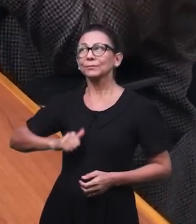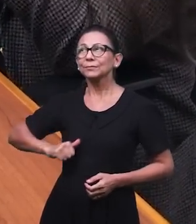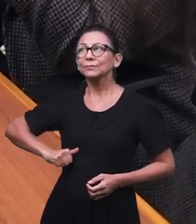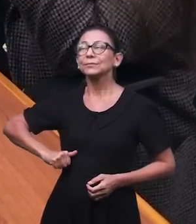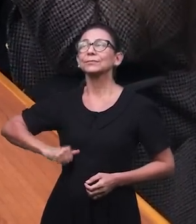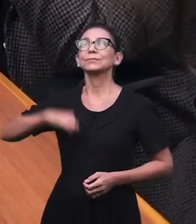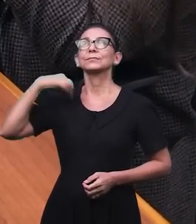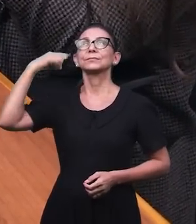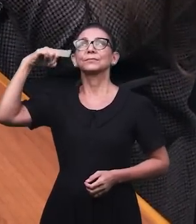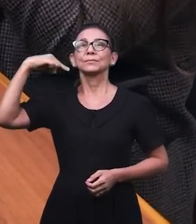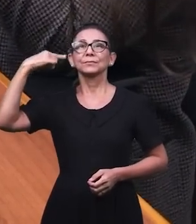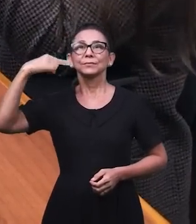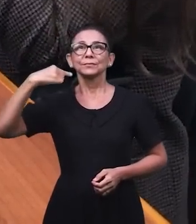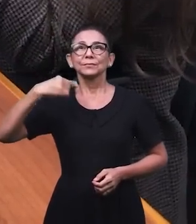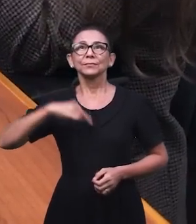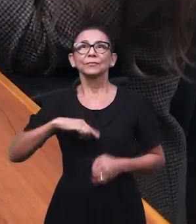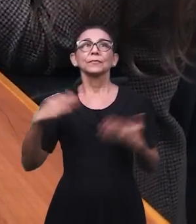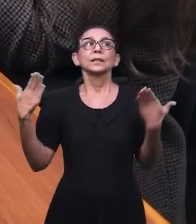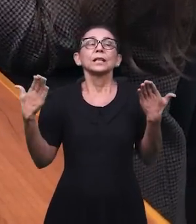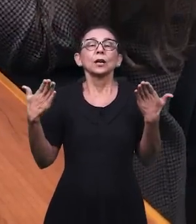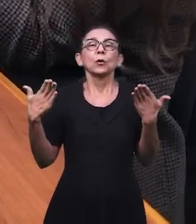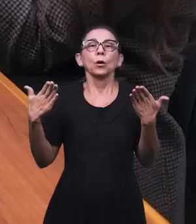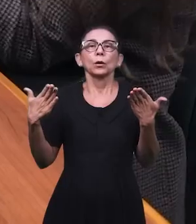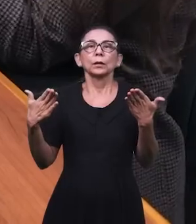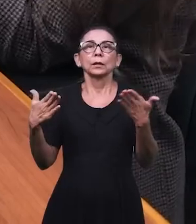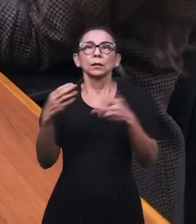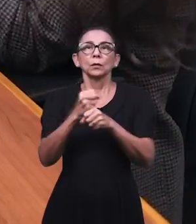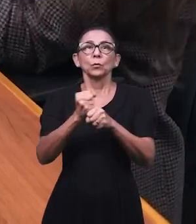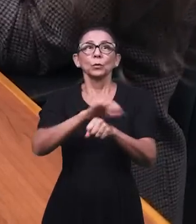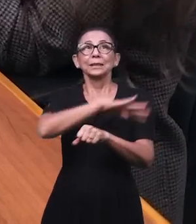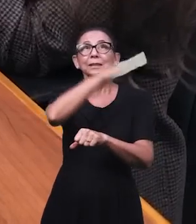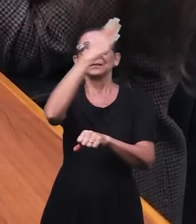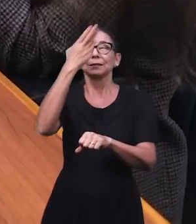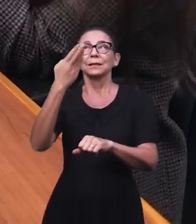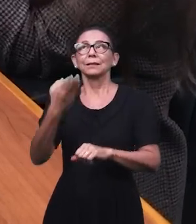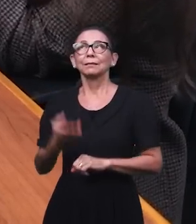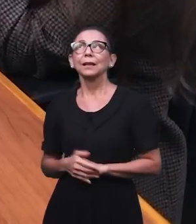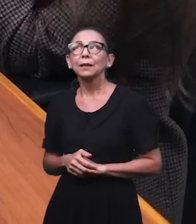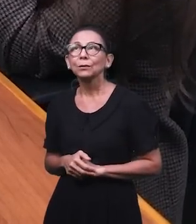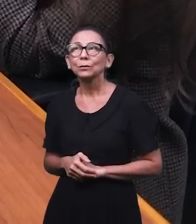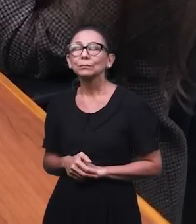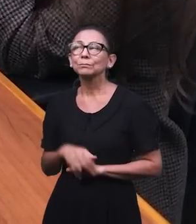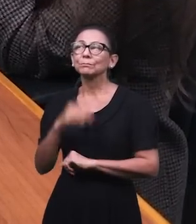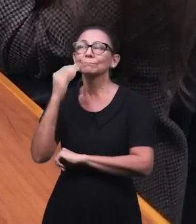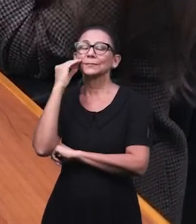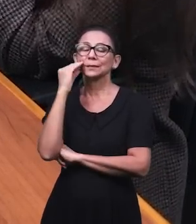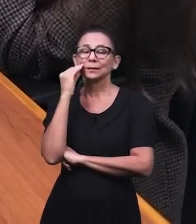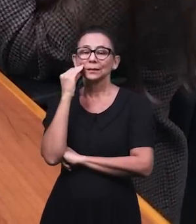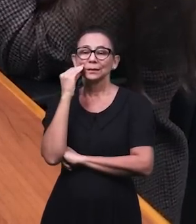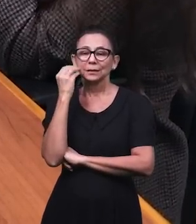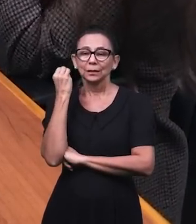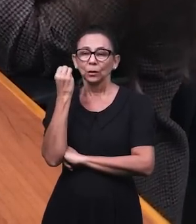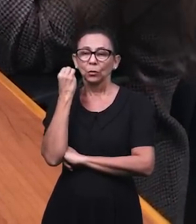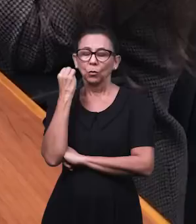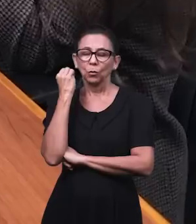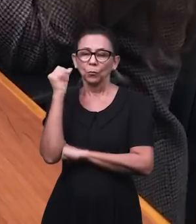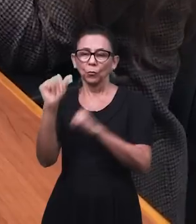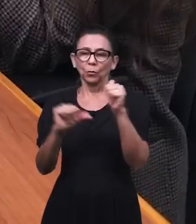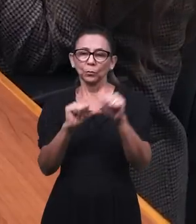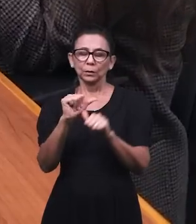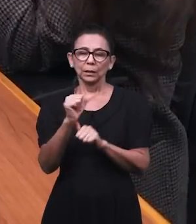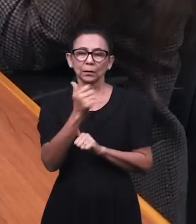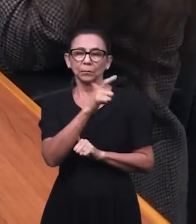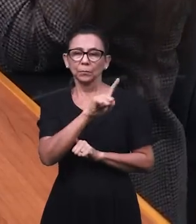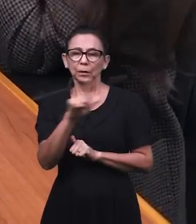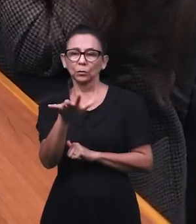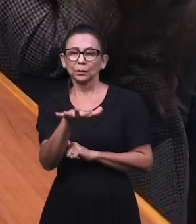era o problema agora? Me vi numa situação, estudei um ano inteiro para 2 matérias na discursiva. Como que eu iria mudar totalmente agora